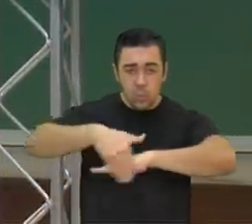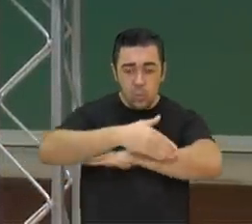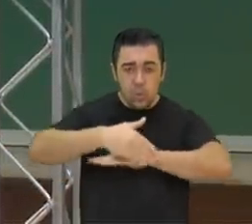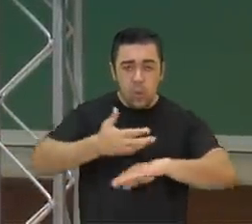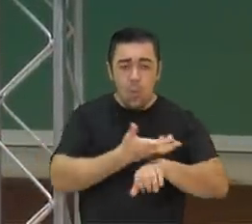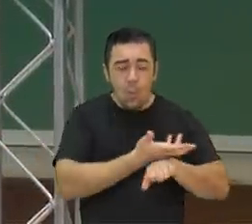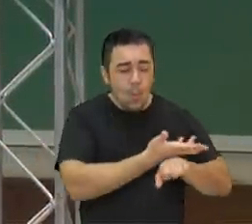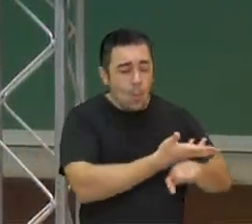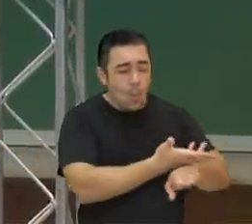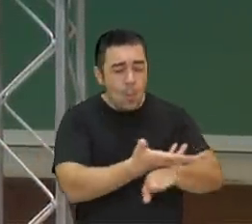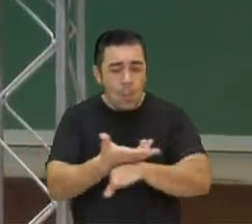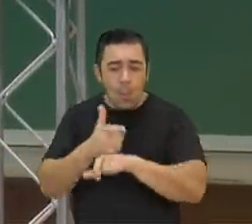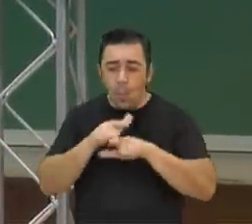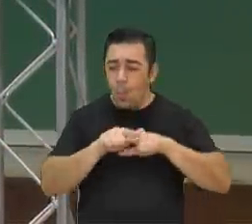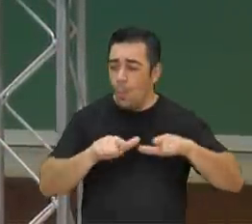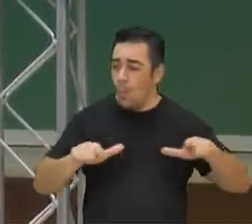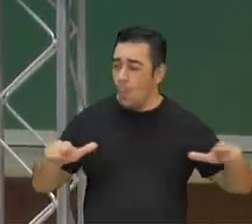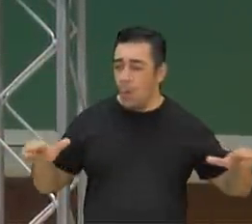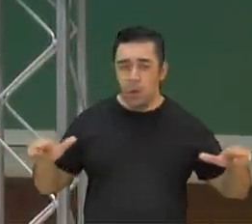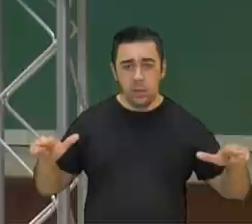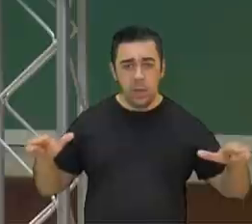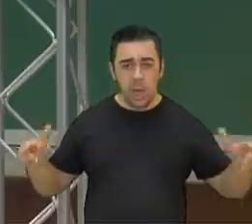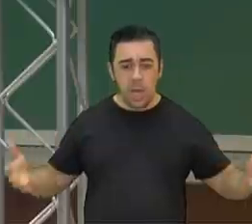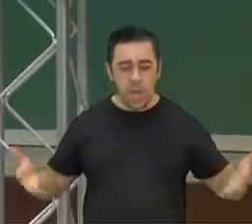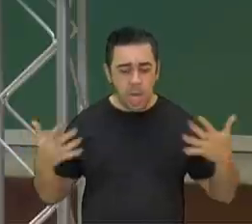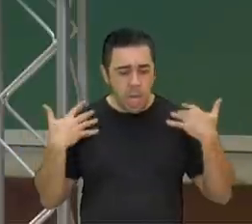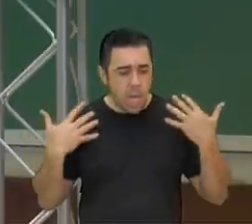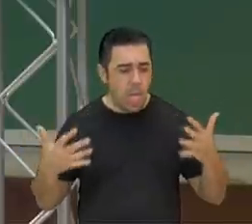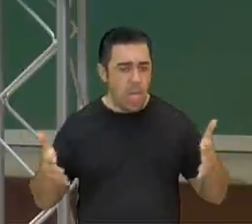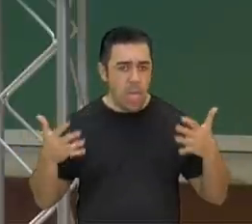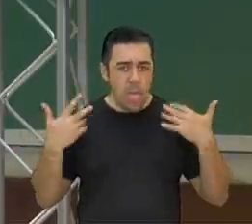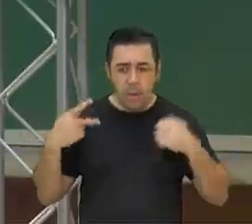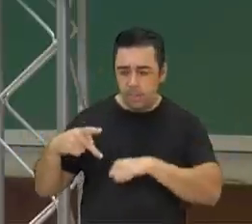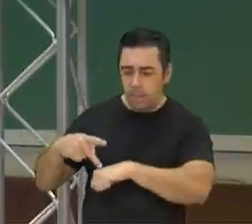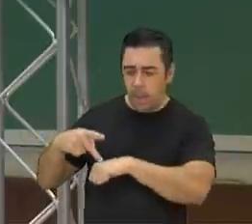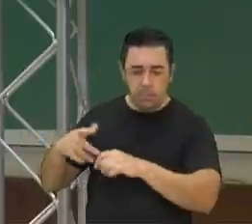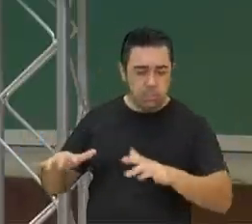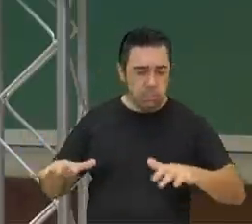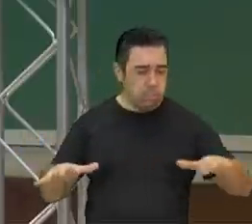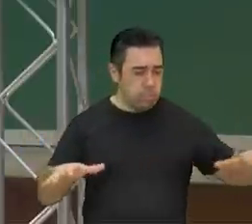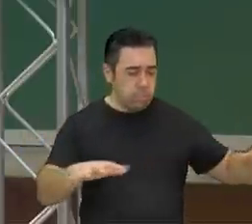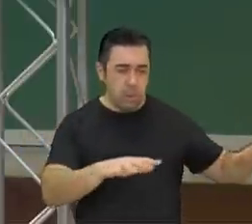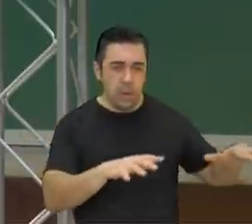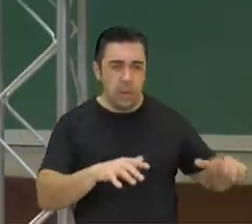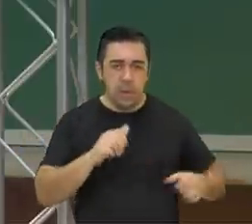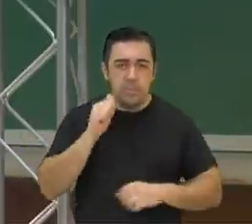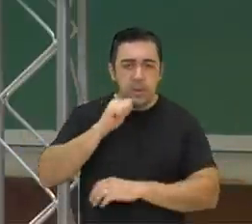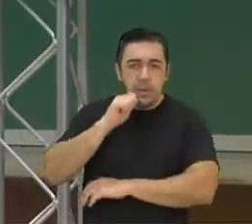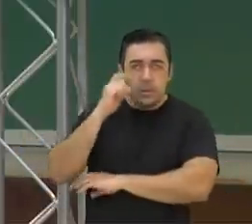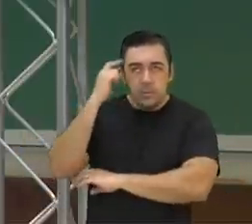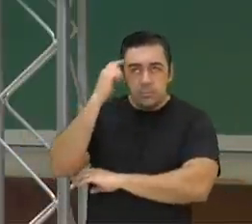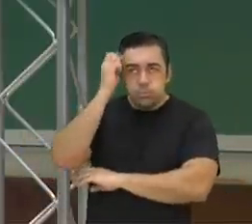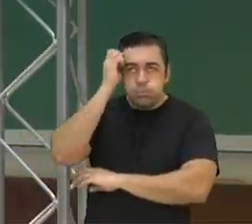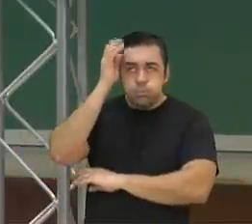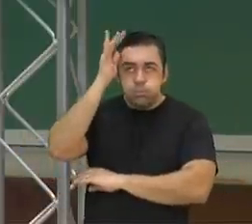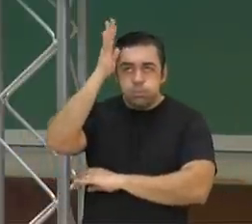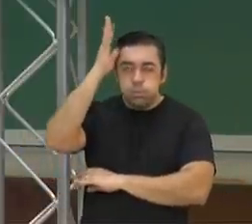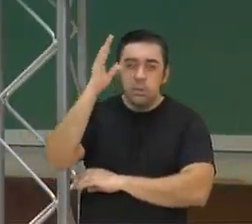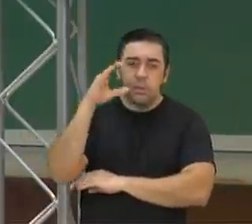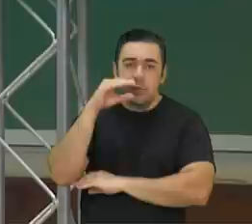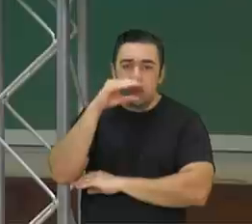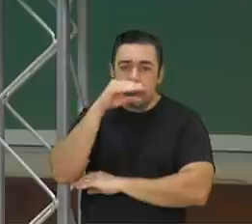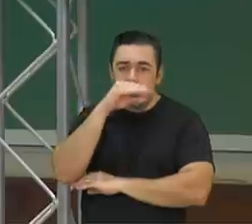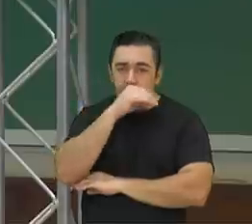na rua vazia, as pedras vibravam de calor, a cabeça da menina flamejava. Né? A gente tem também figuras